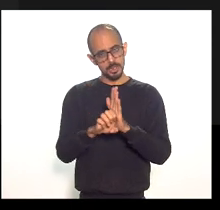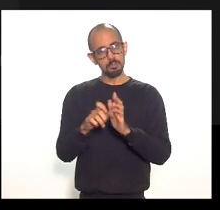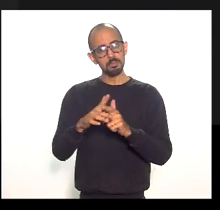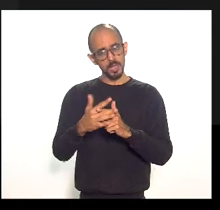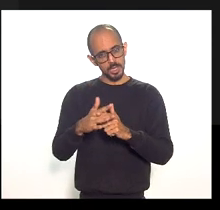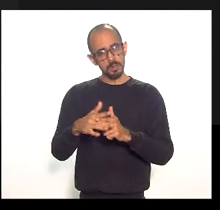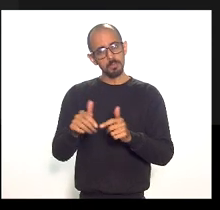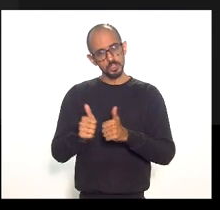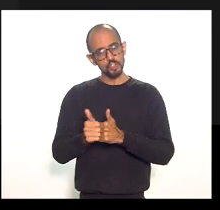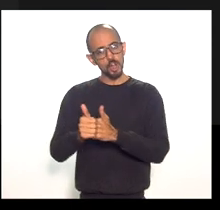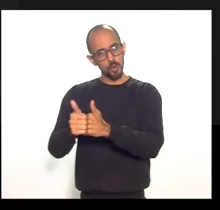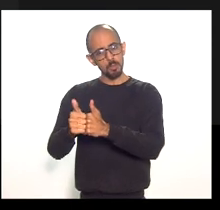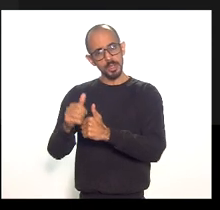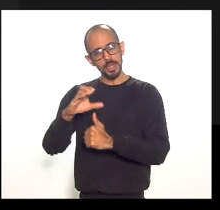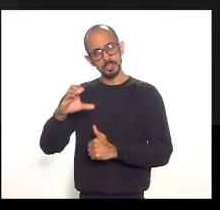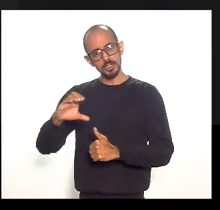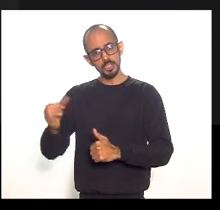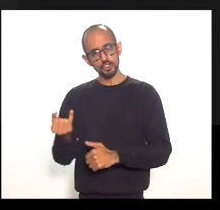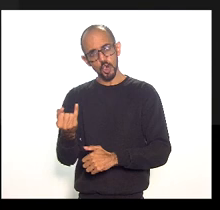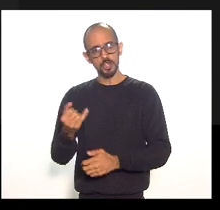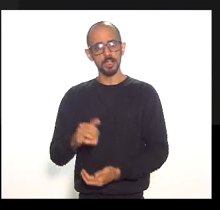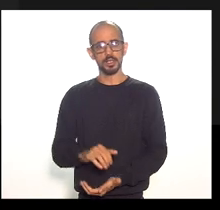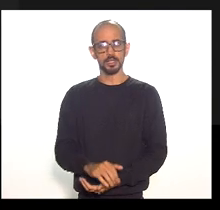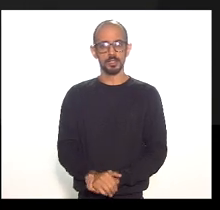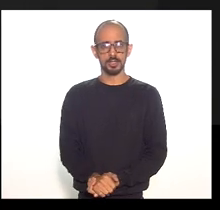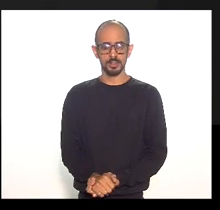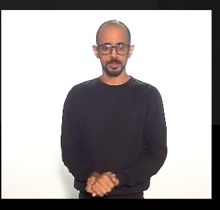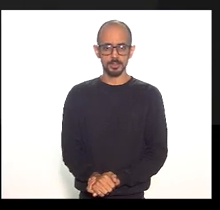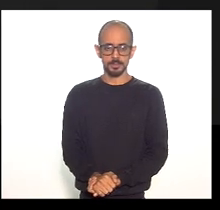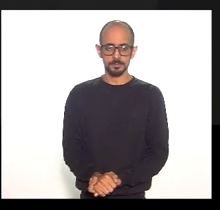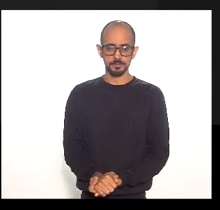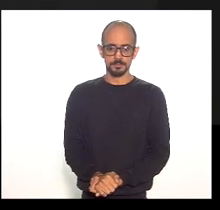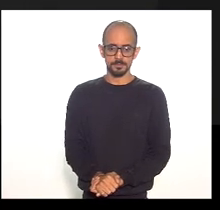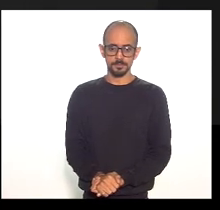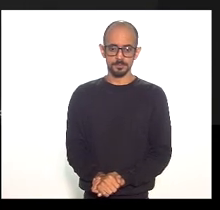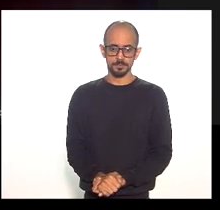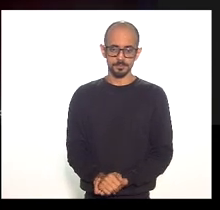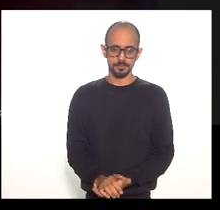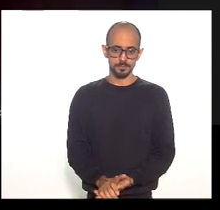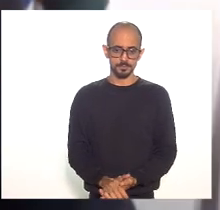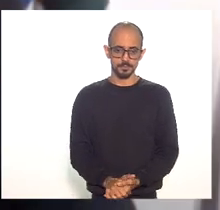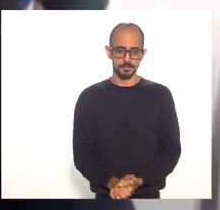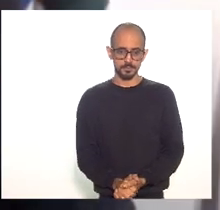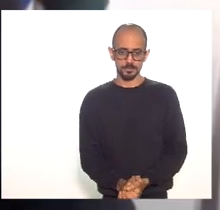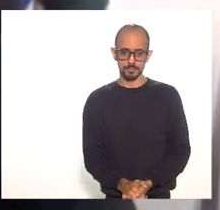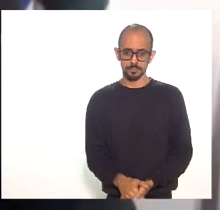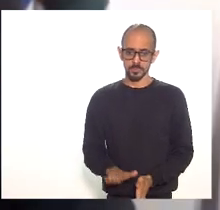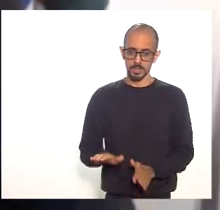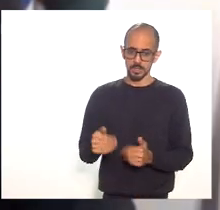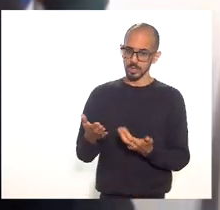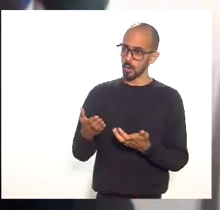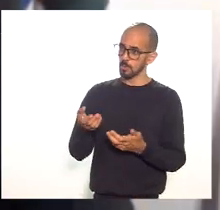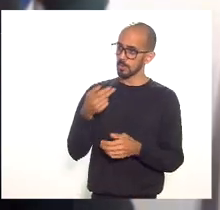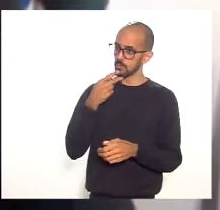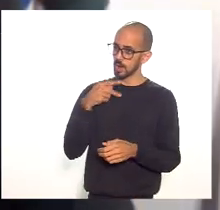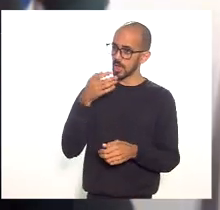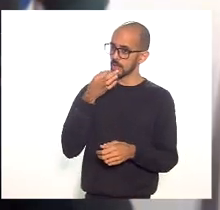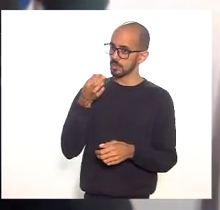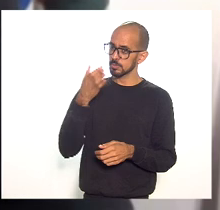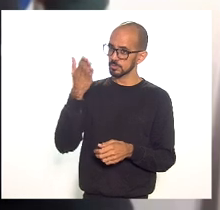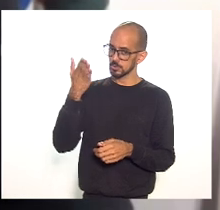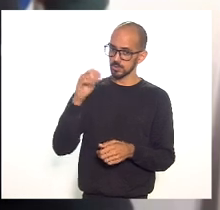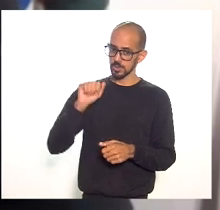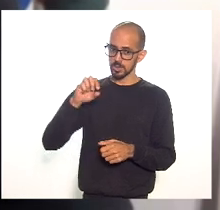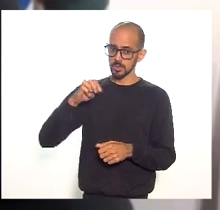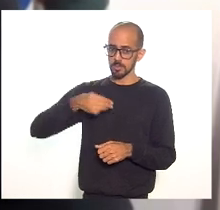parecer acompanhando a CCJ. Para emitir parecer da Comissão de Orçamento, deputado